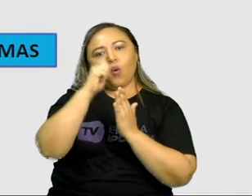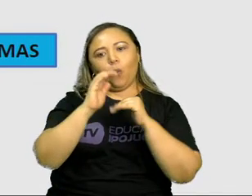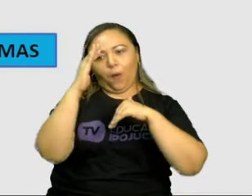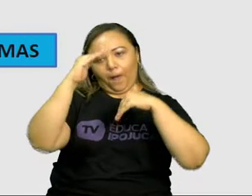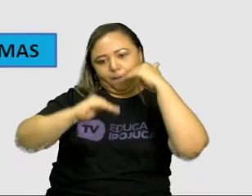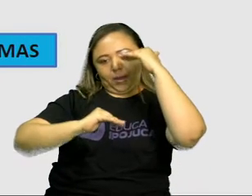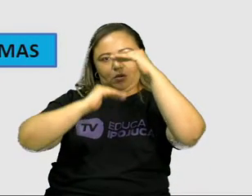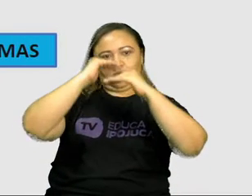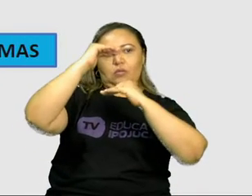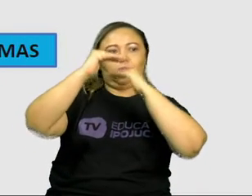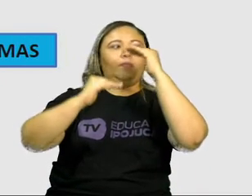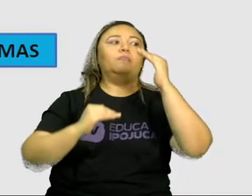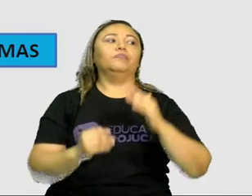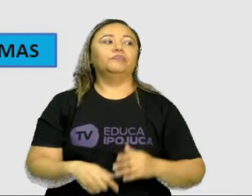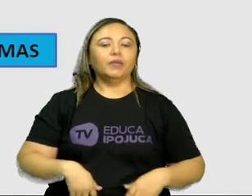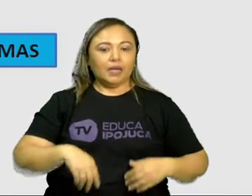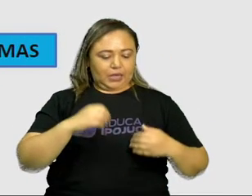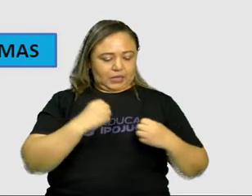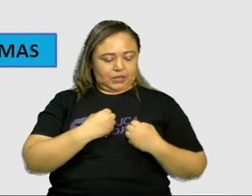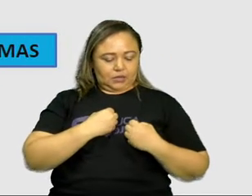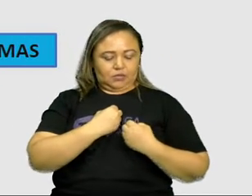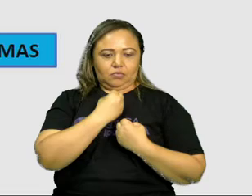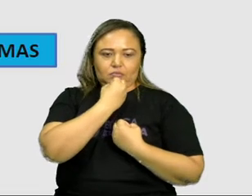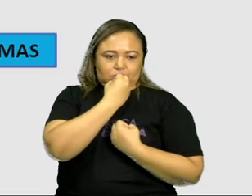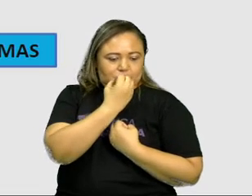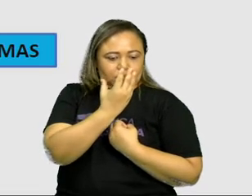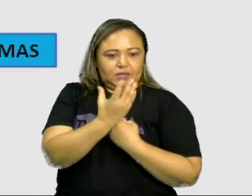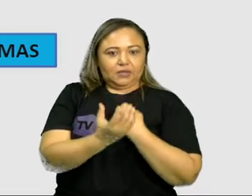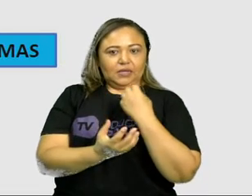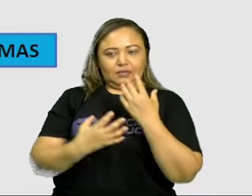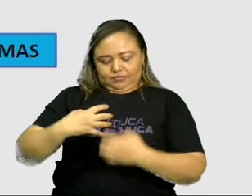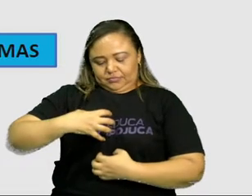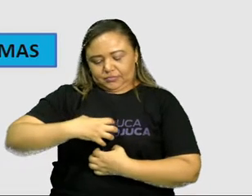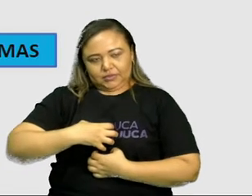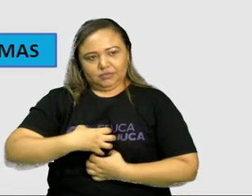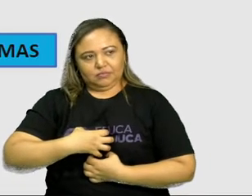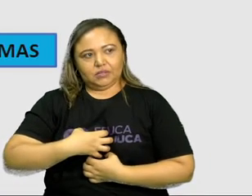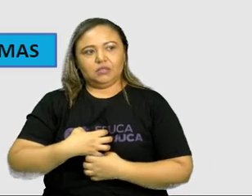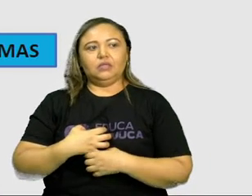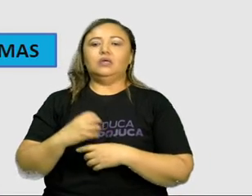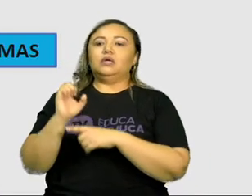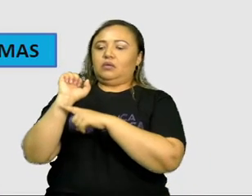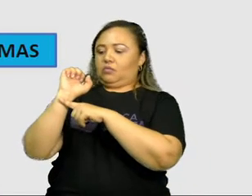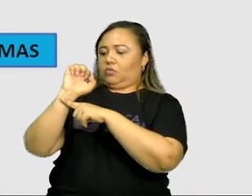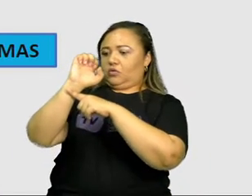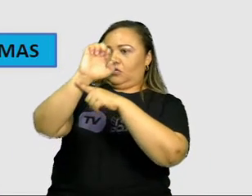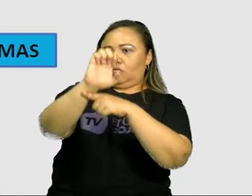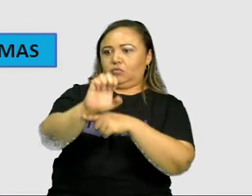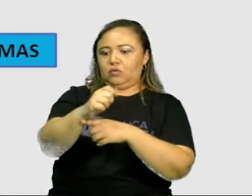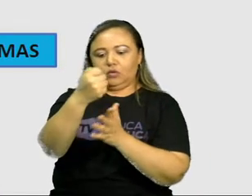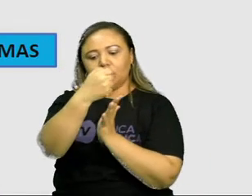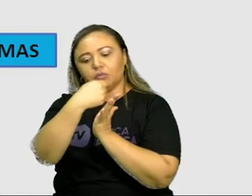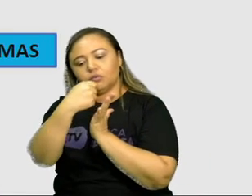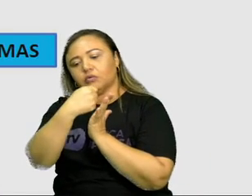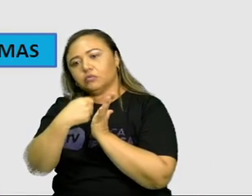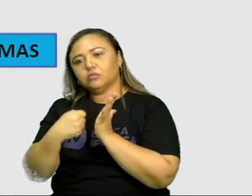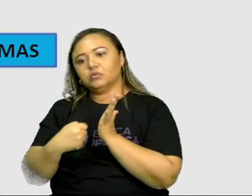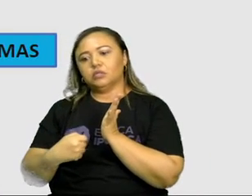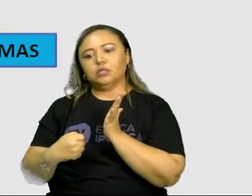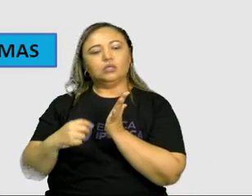expressar sentimento ou um pensamento. O emissor, aquele que produz a mensagem, é o eu lírico. É